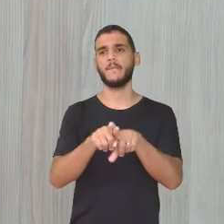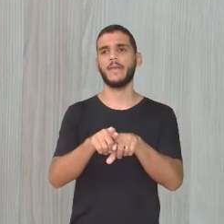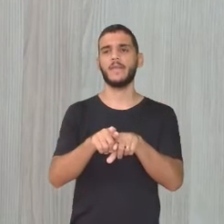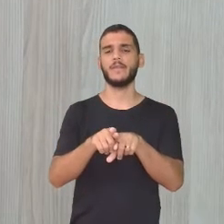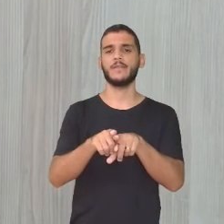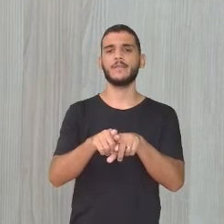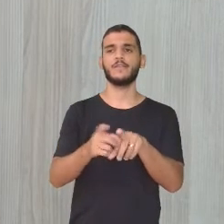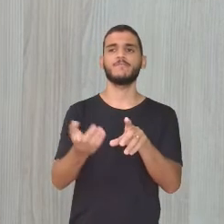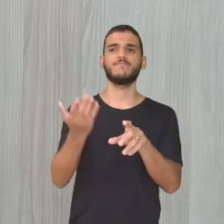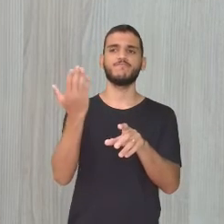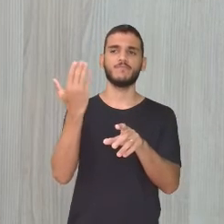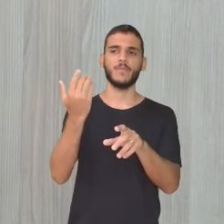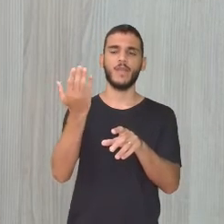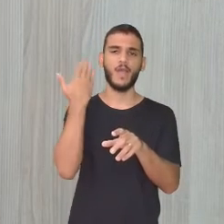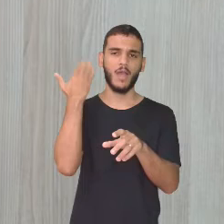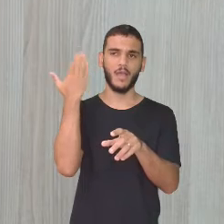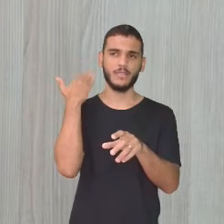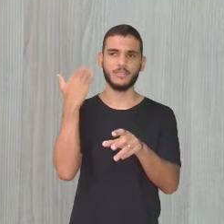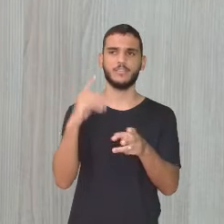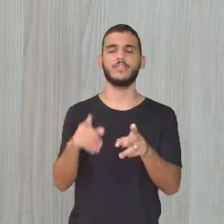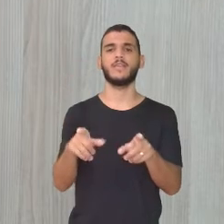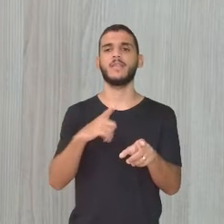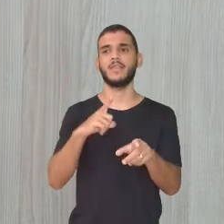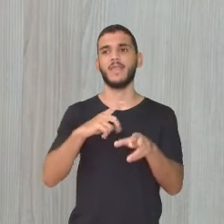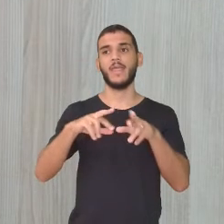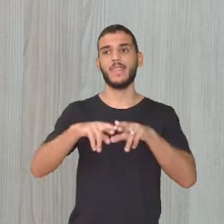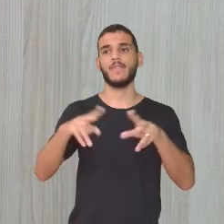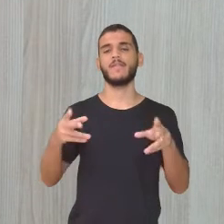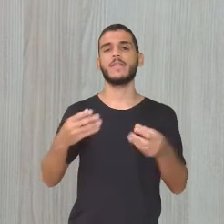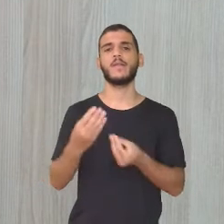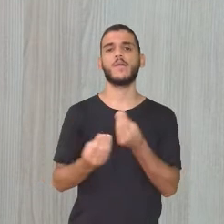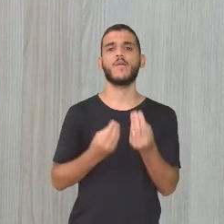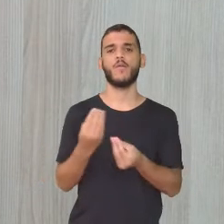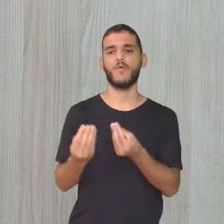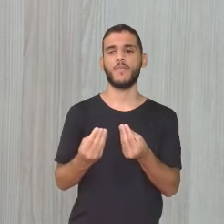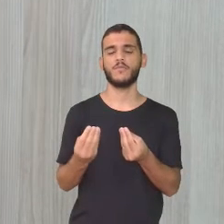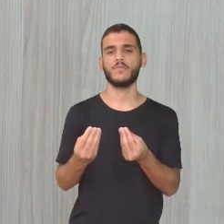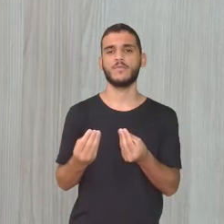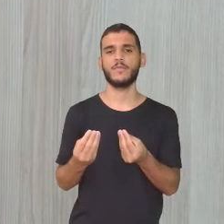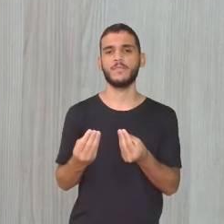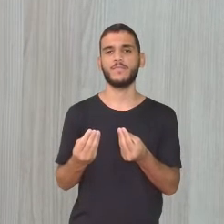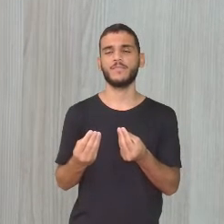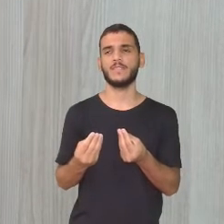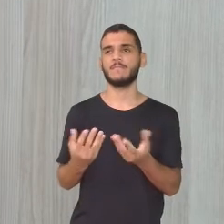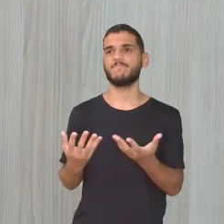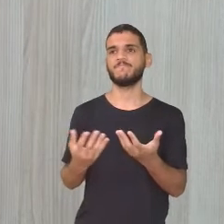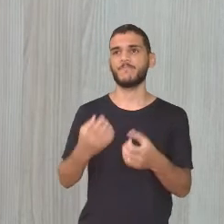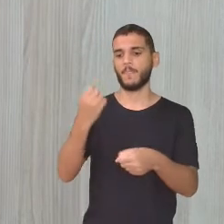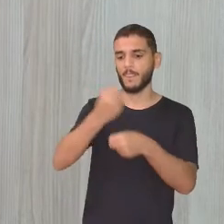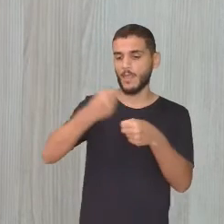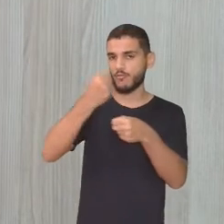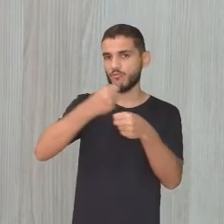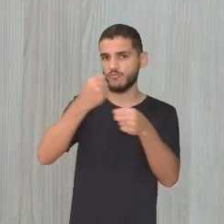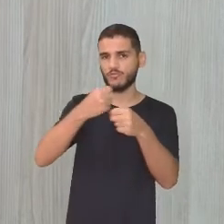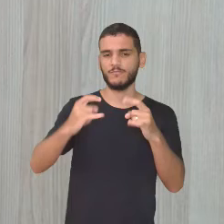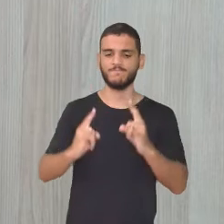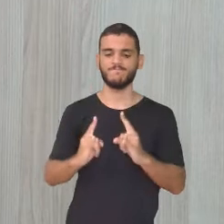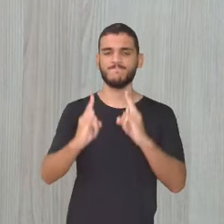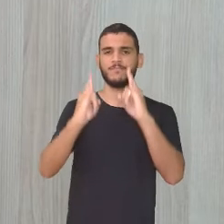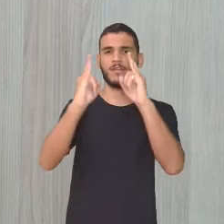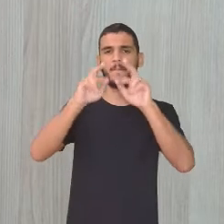notar diferenças, principalmente o quê? Nas paisagens. Vocês vão ver que as construções prediais vão